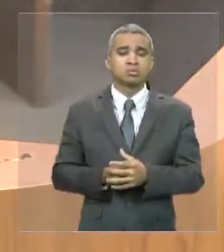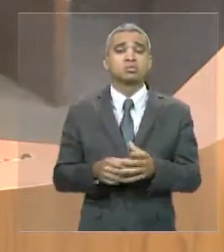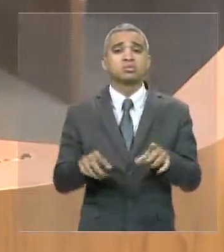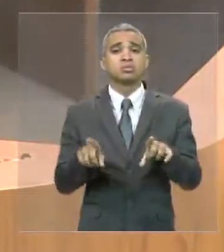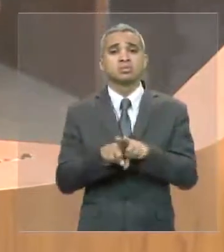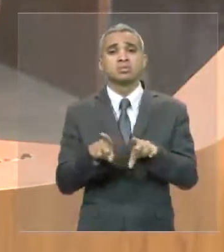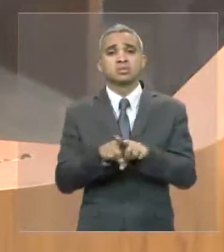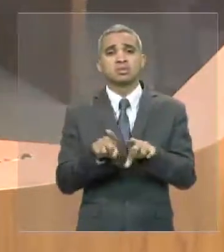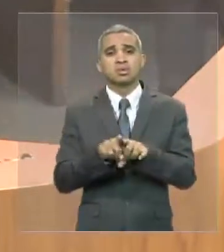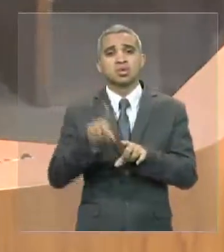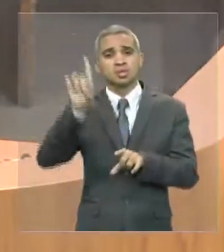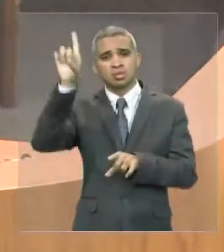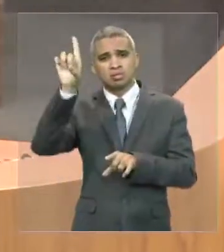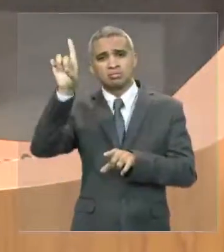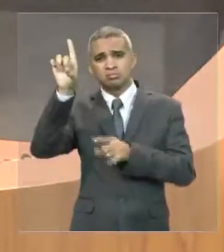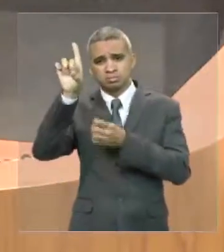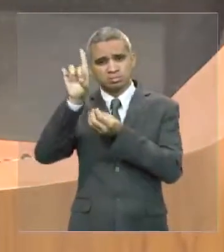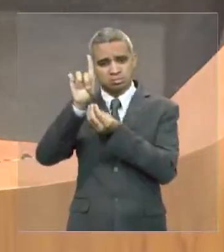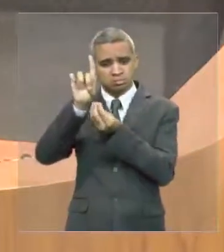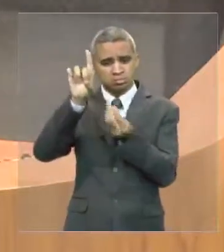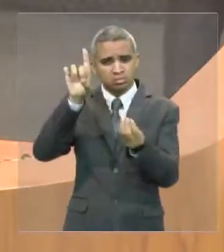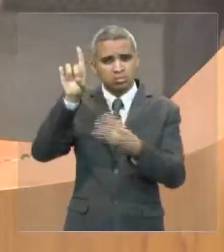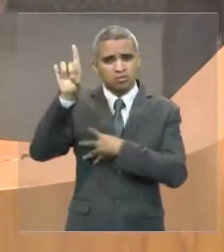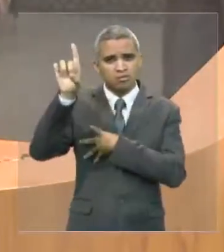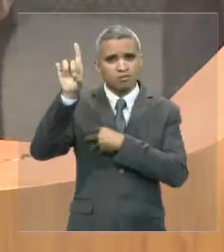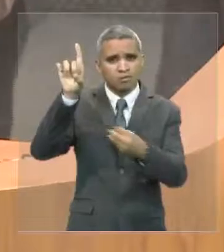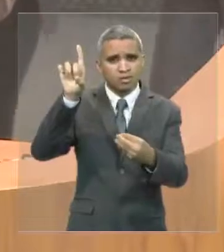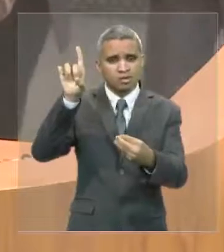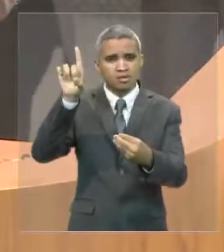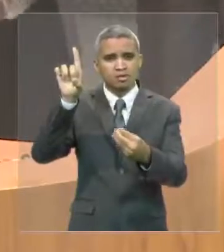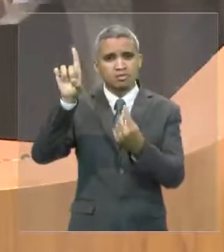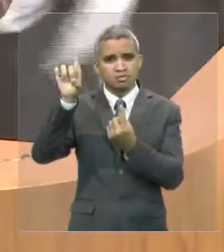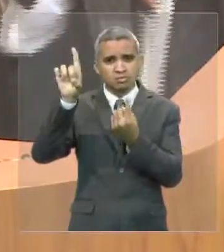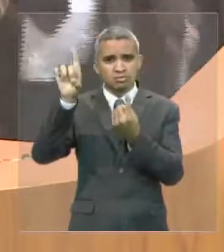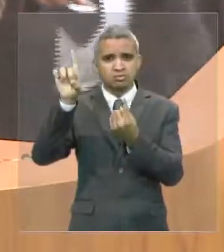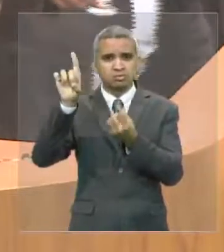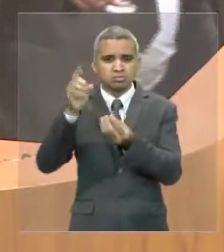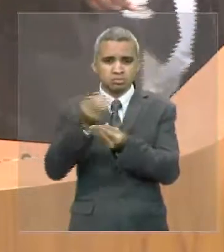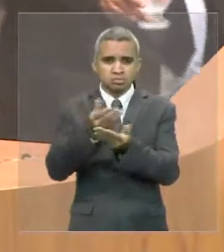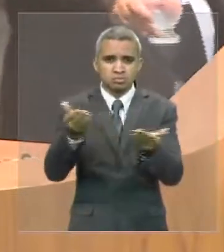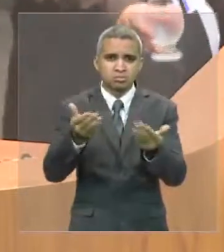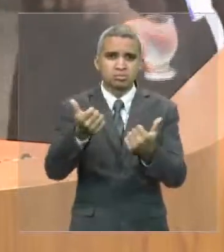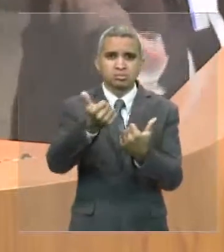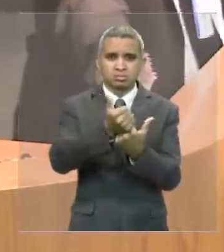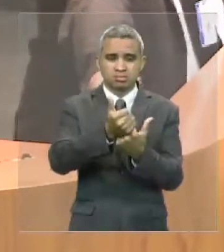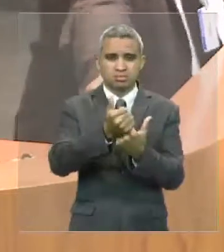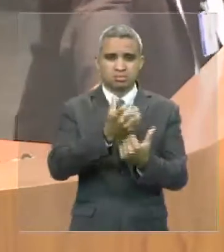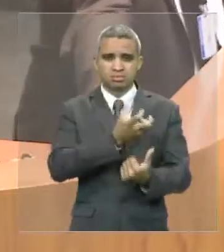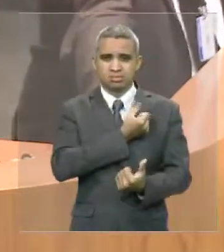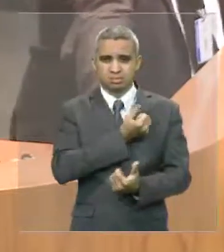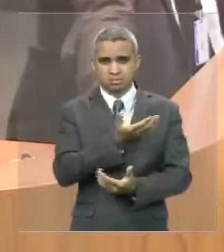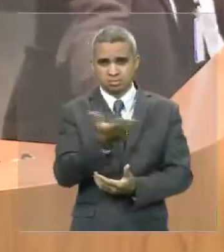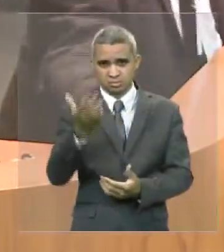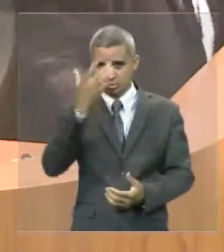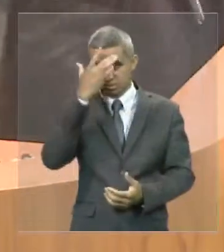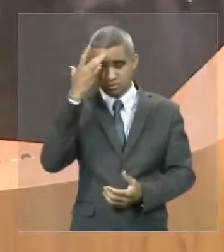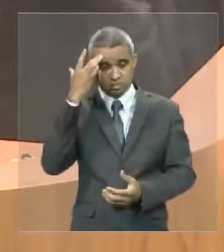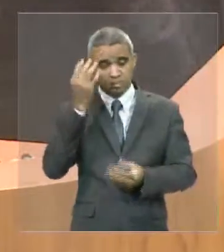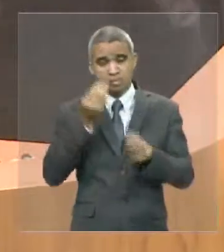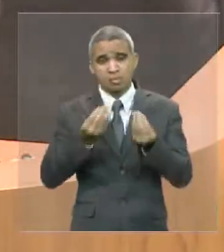próprio filho poupou, o entregou por todos nós, como nos dará